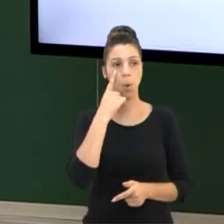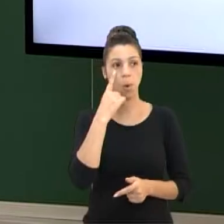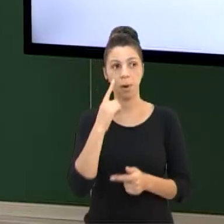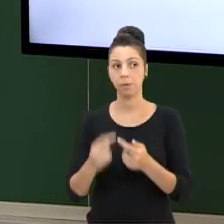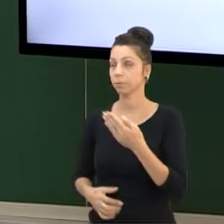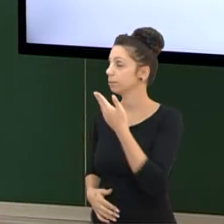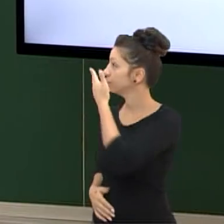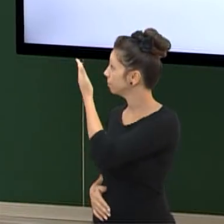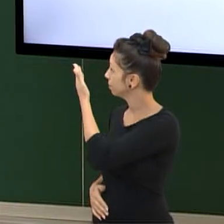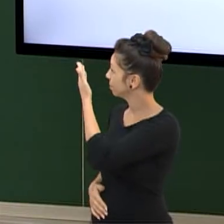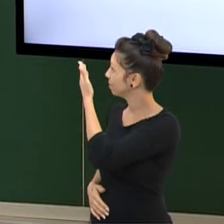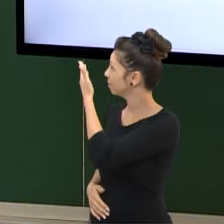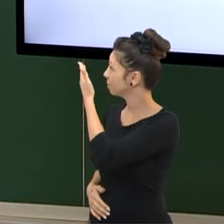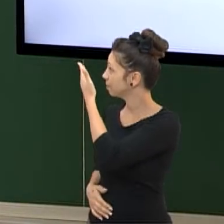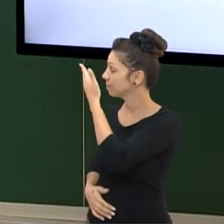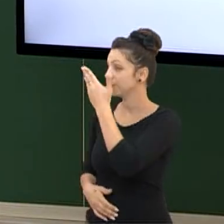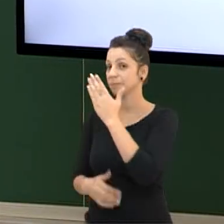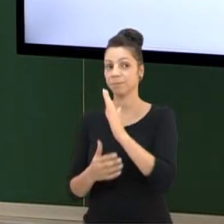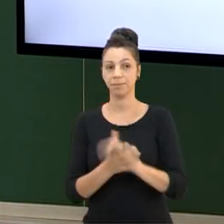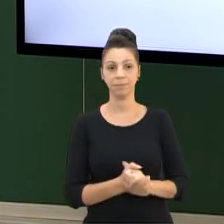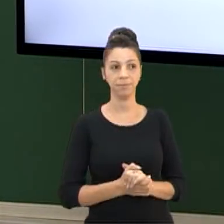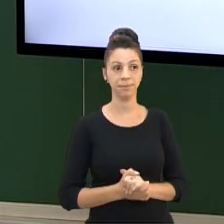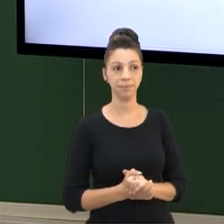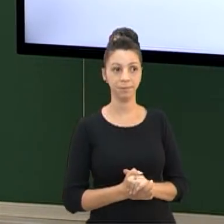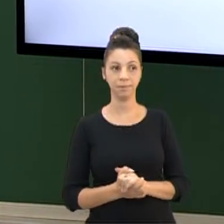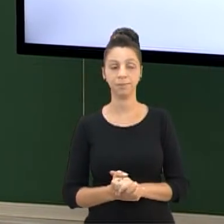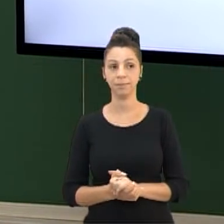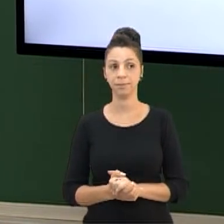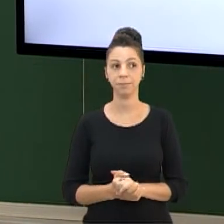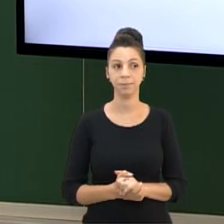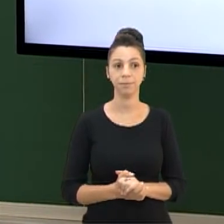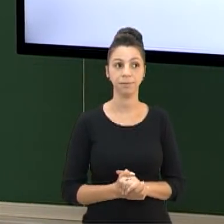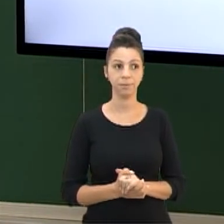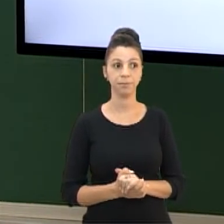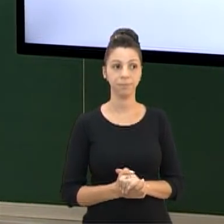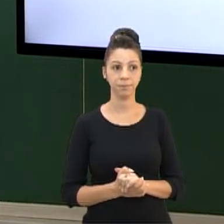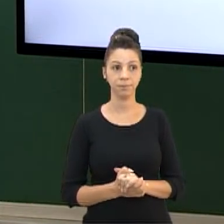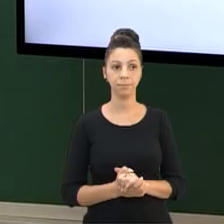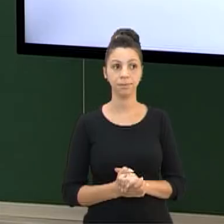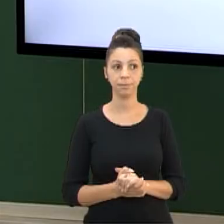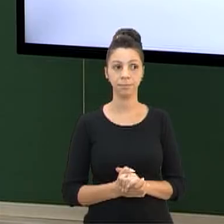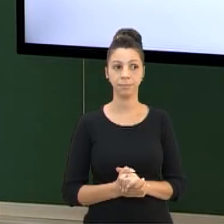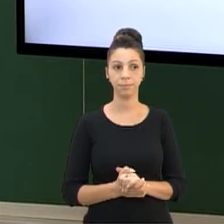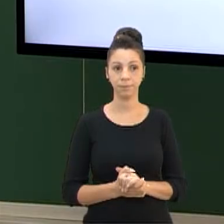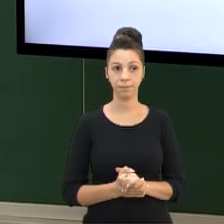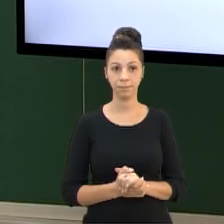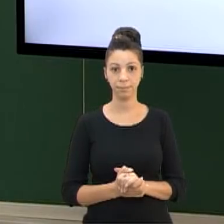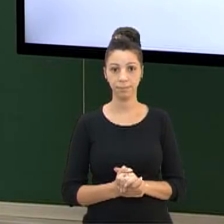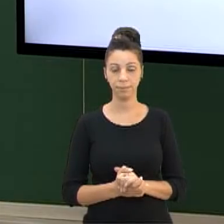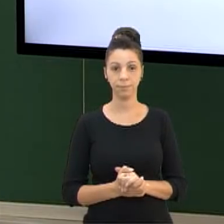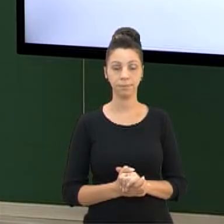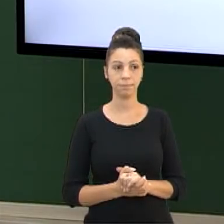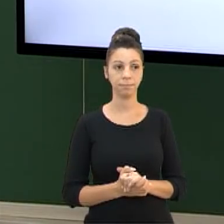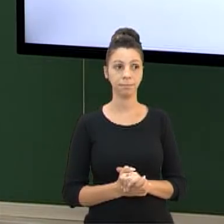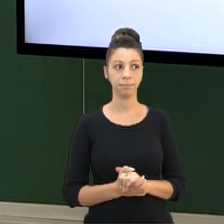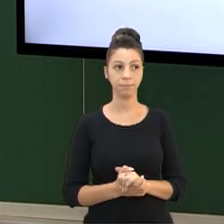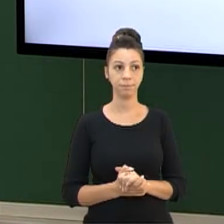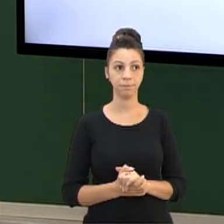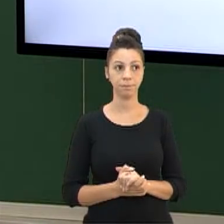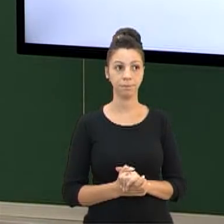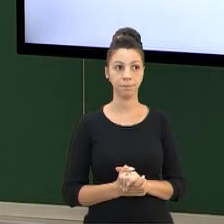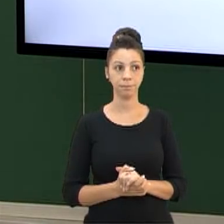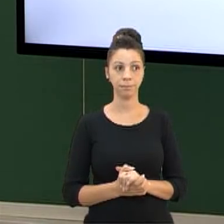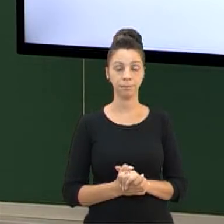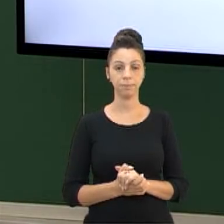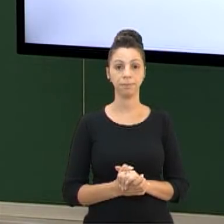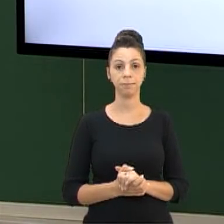você cite para mim, tá bom? Vamos lá. Como o professor não colocou aqui, eu vou dar uma olhada lá no slide, ok? Observe lá